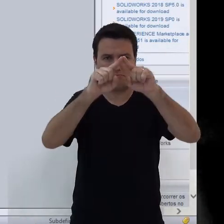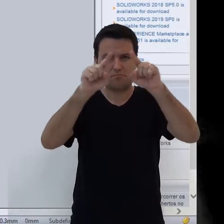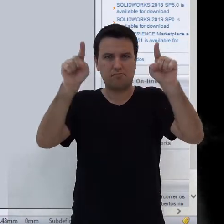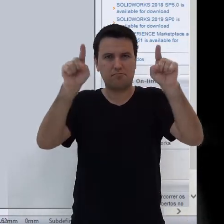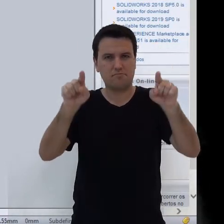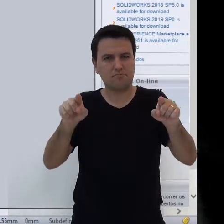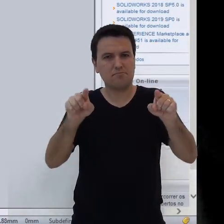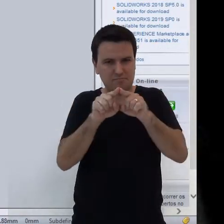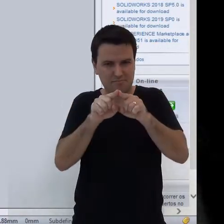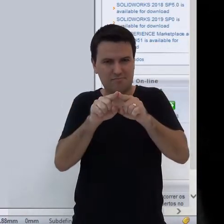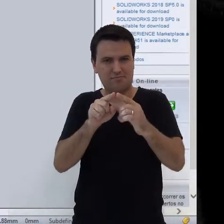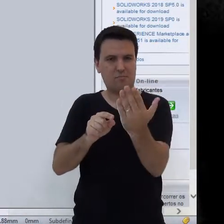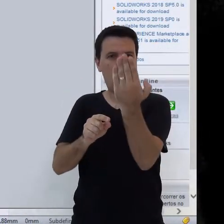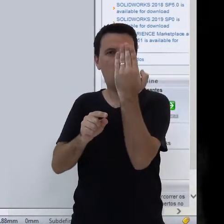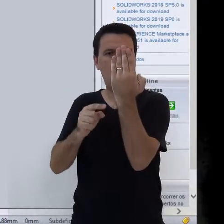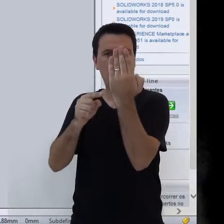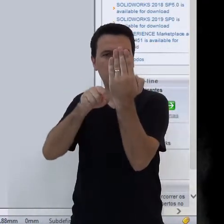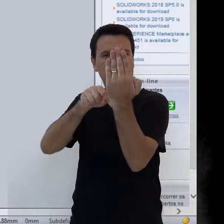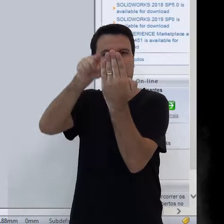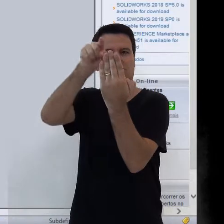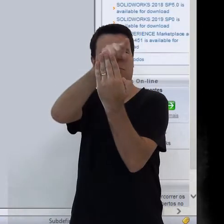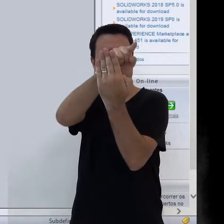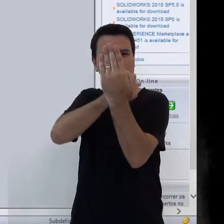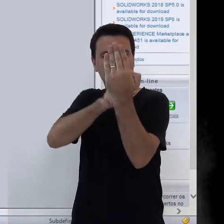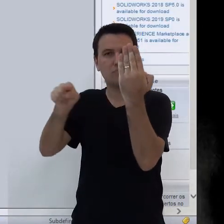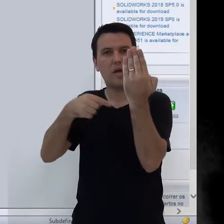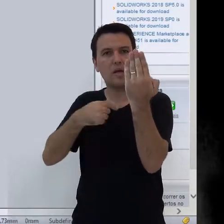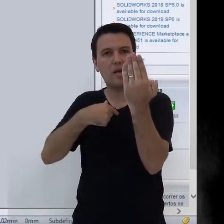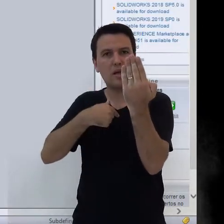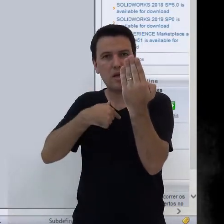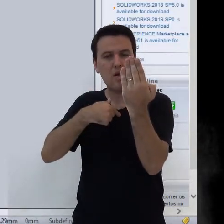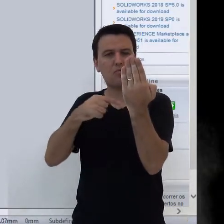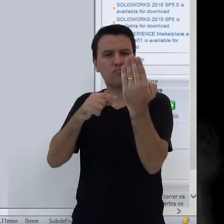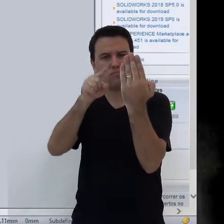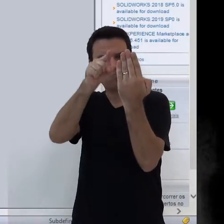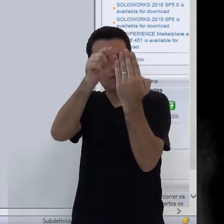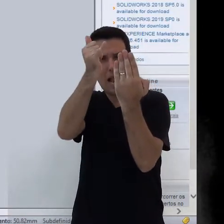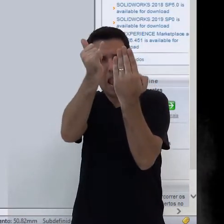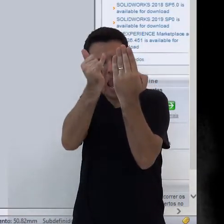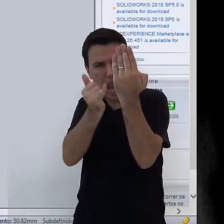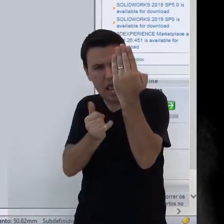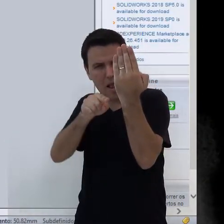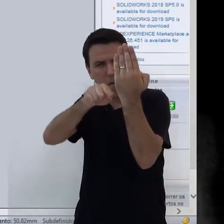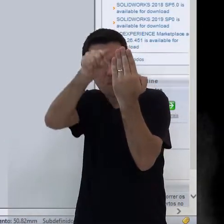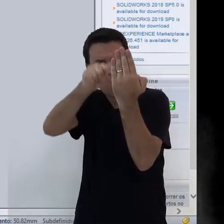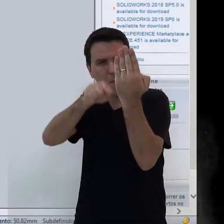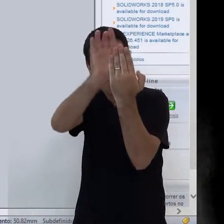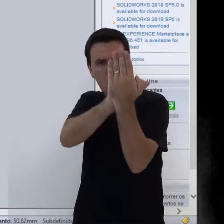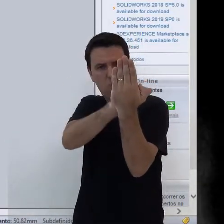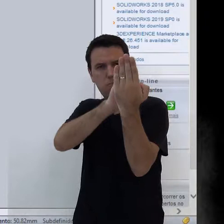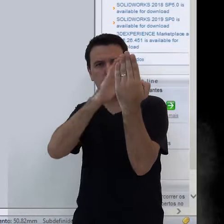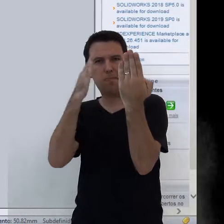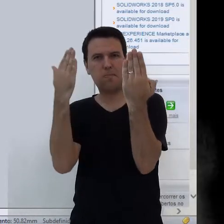retângulo e vou fazer uma extrusão desse retângulo em torno desse eixo aqui. Então, ele gera um